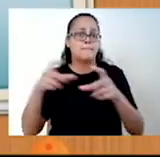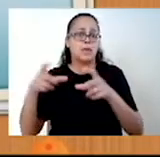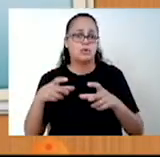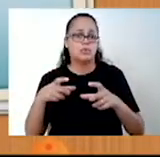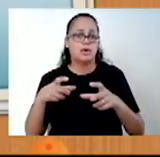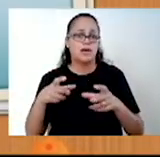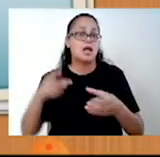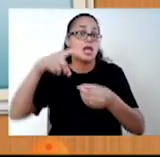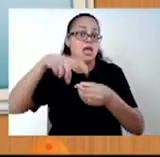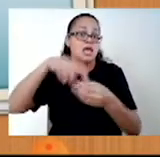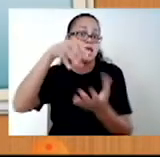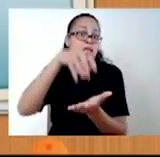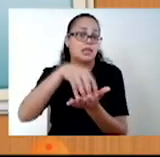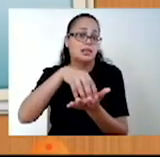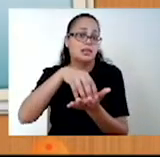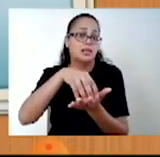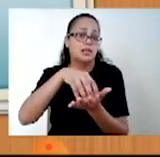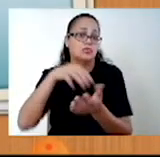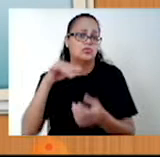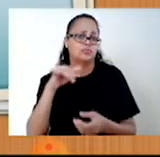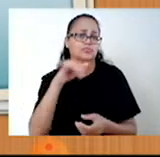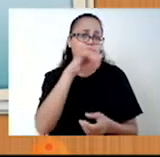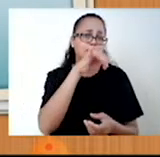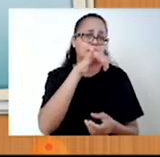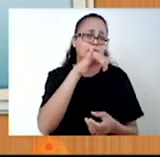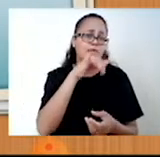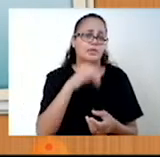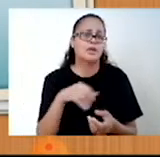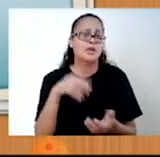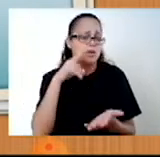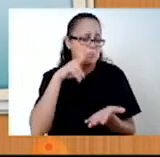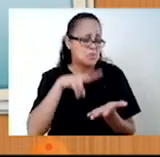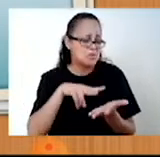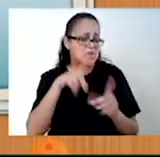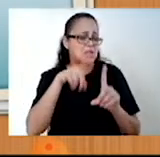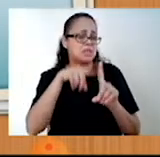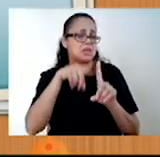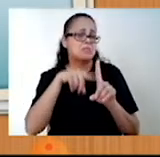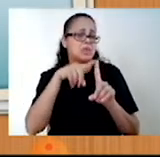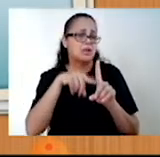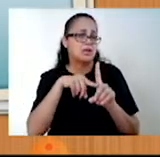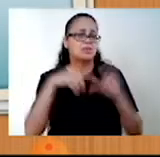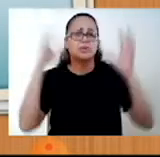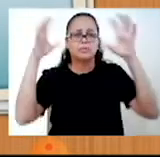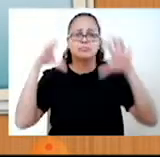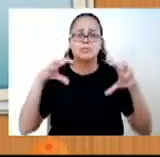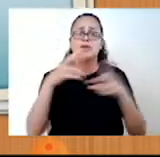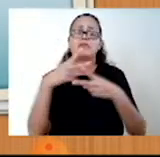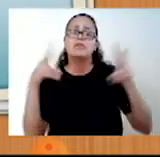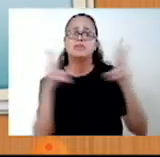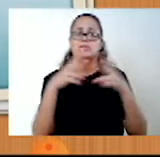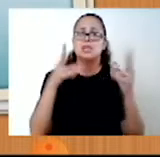lá, dentro do olho do furacão, que a aeronave de reconhecimento coleta dados de pressão, temperatura, precipitações, velocidade